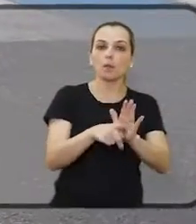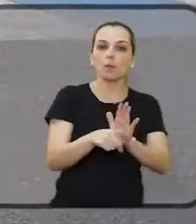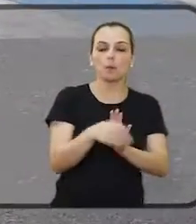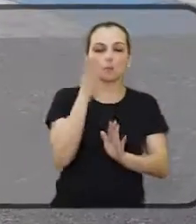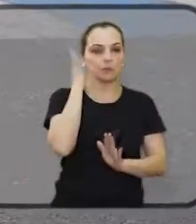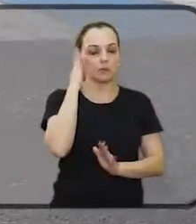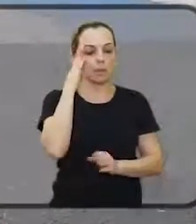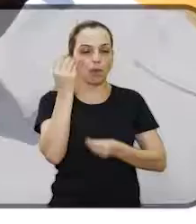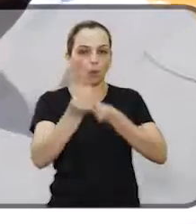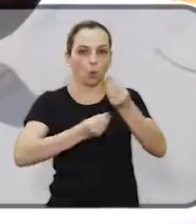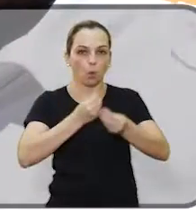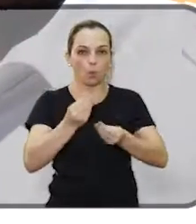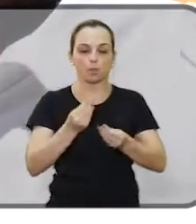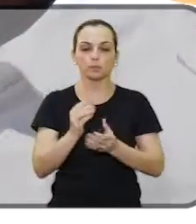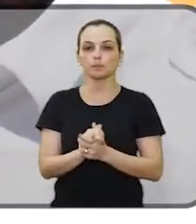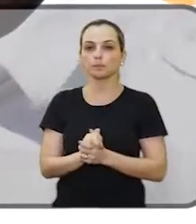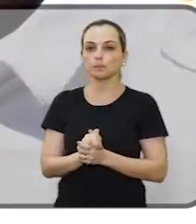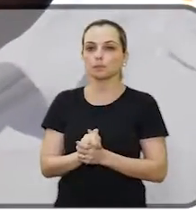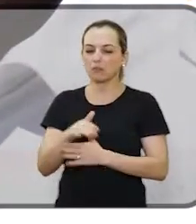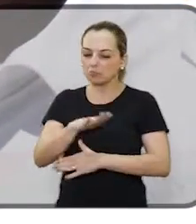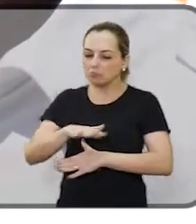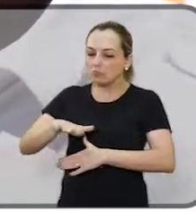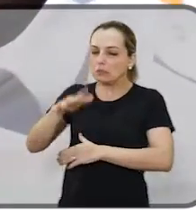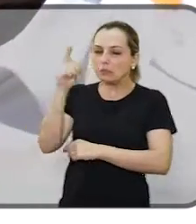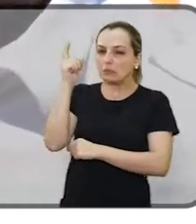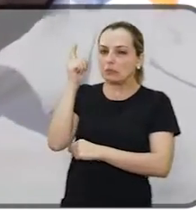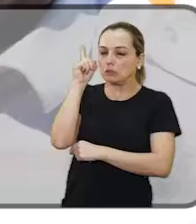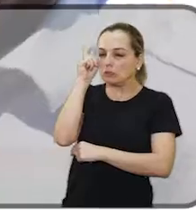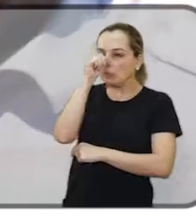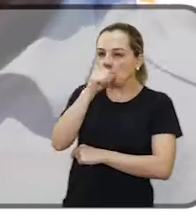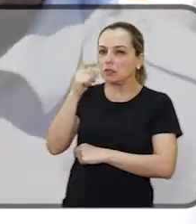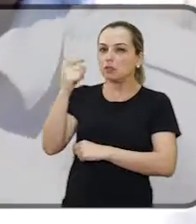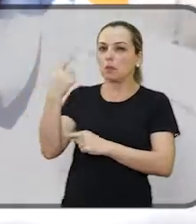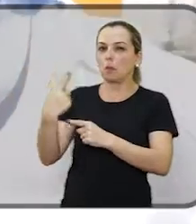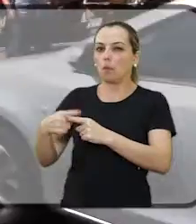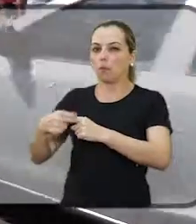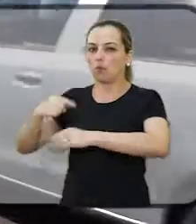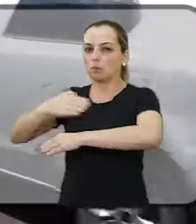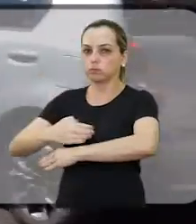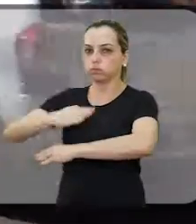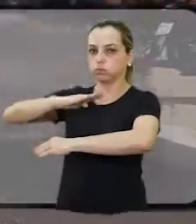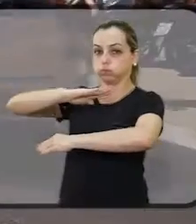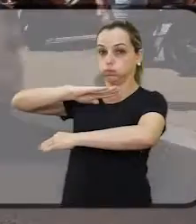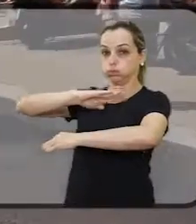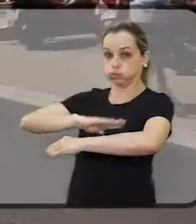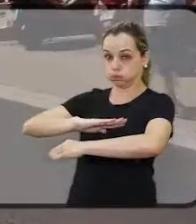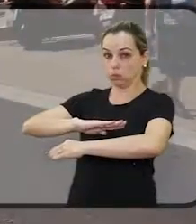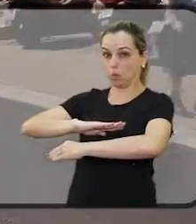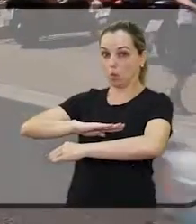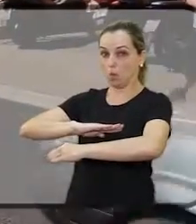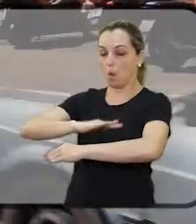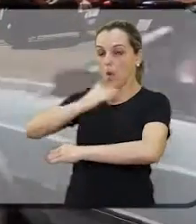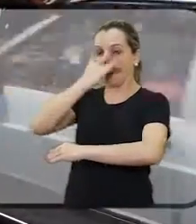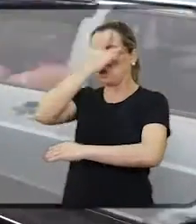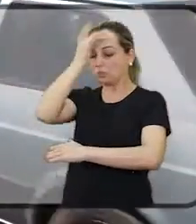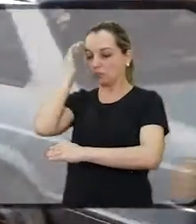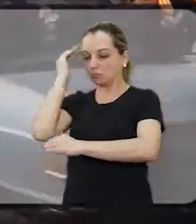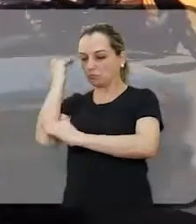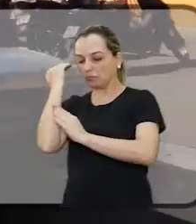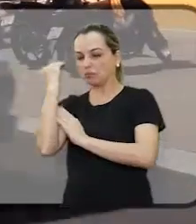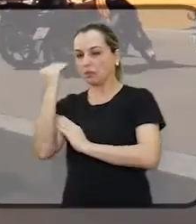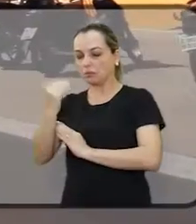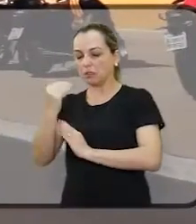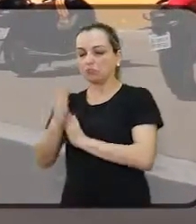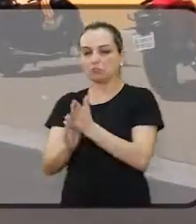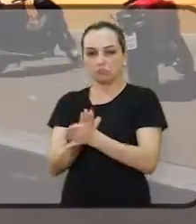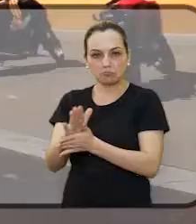opinião da população. Aqui está difícil, aqui porque a lombada está para cima da onde é a entrada e as pessoas, o motorista não respeita